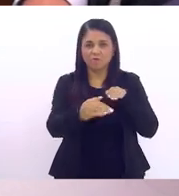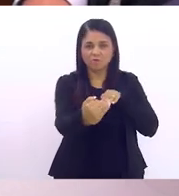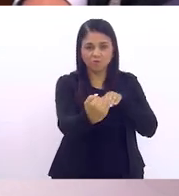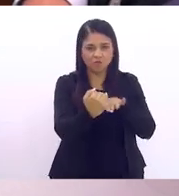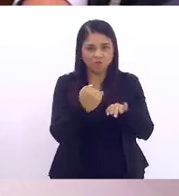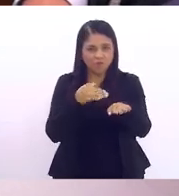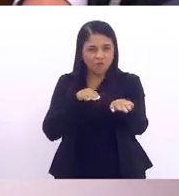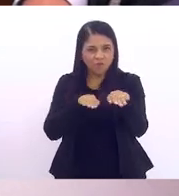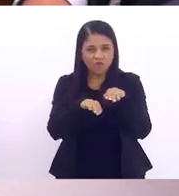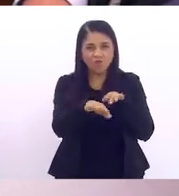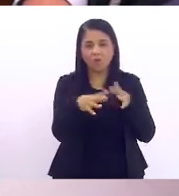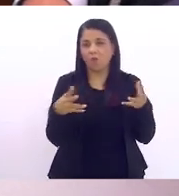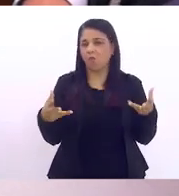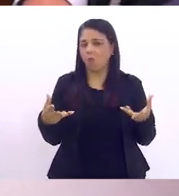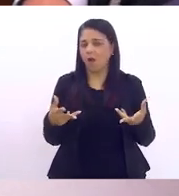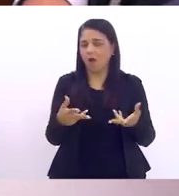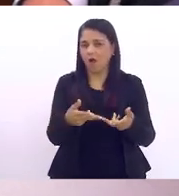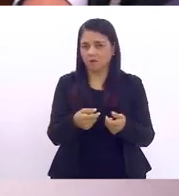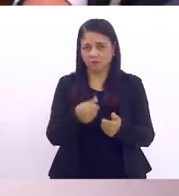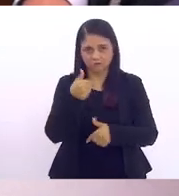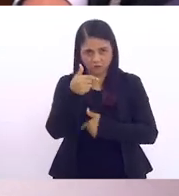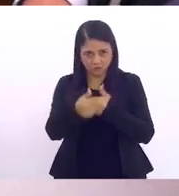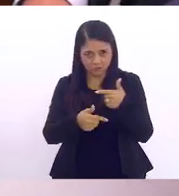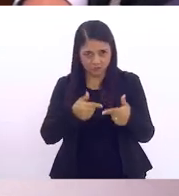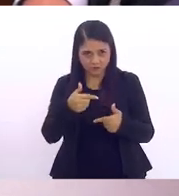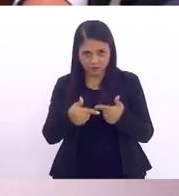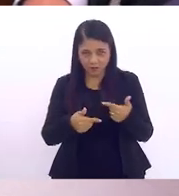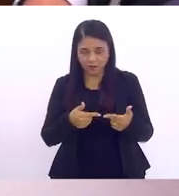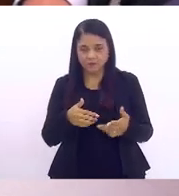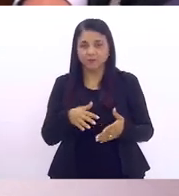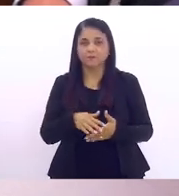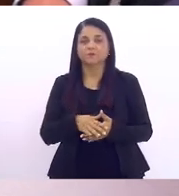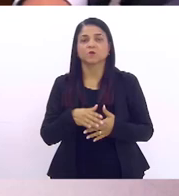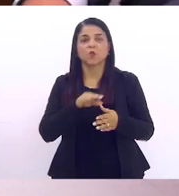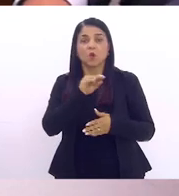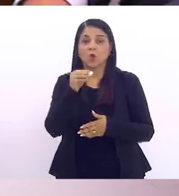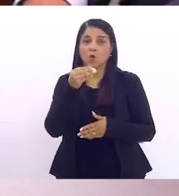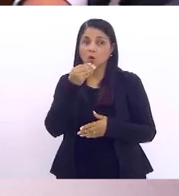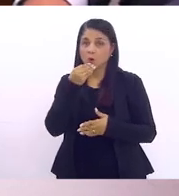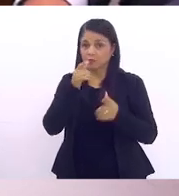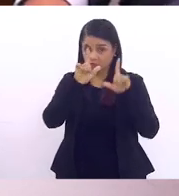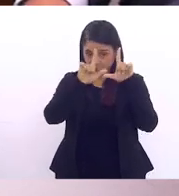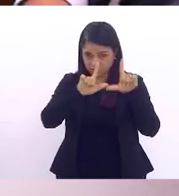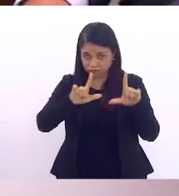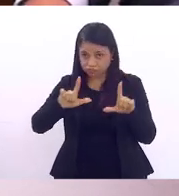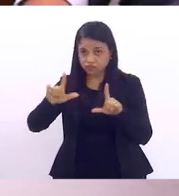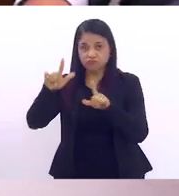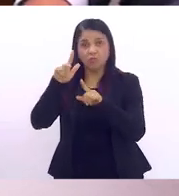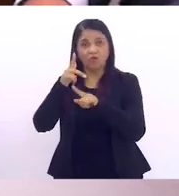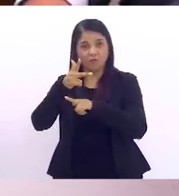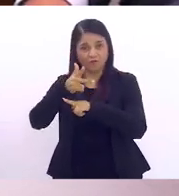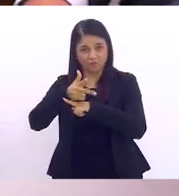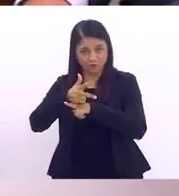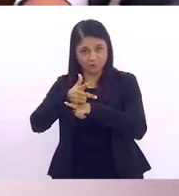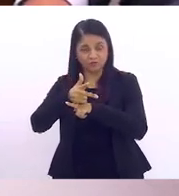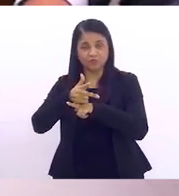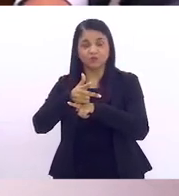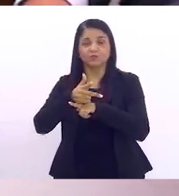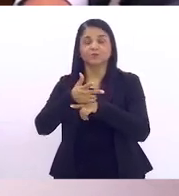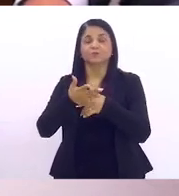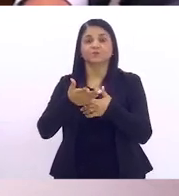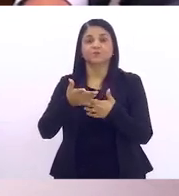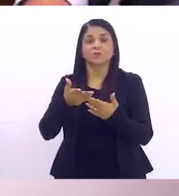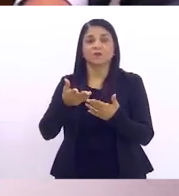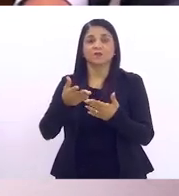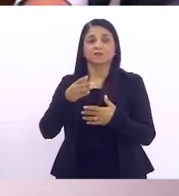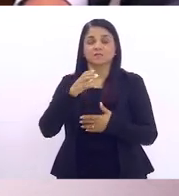a qualidade do serviço que é prestado como nós tivemos oportunidade de assistir aqui ao vídeo e enfim a a a apresentação